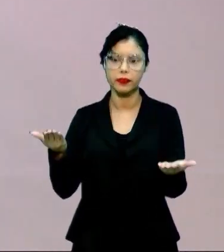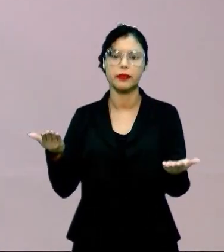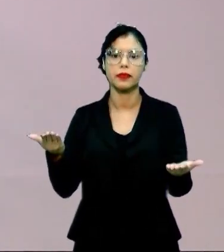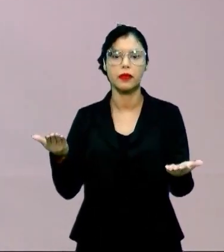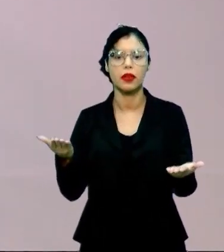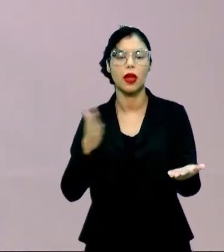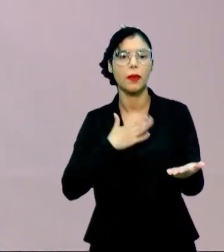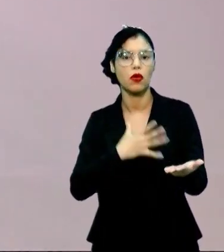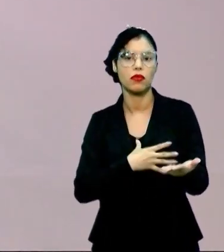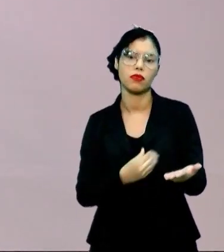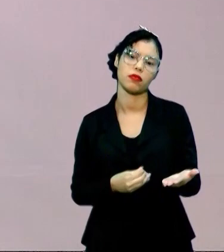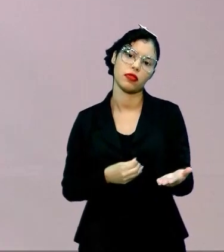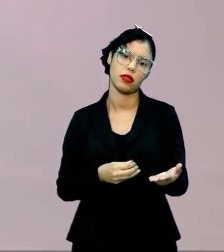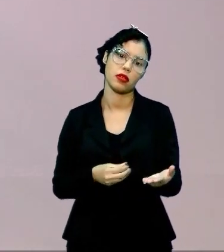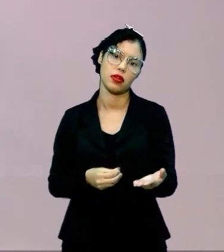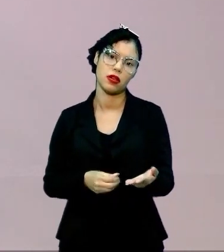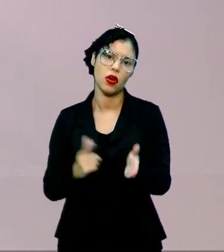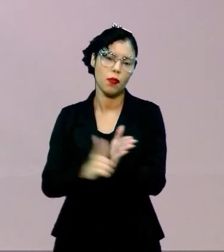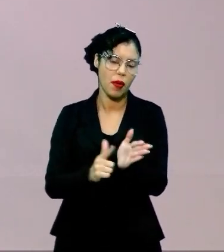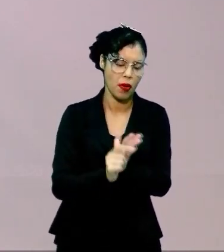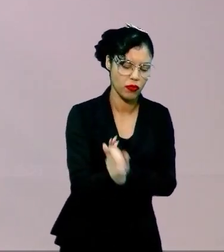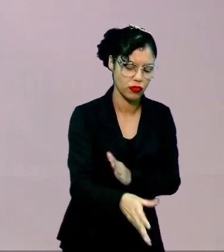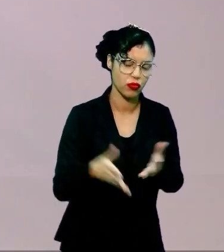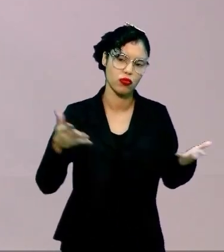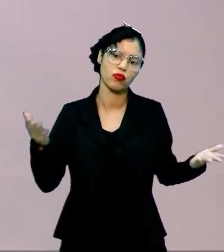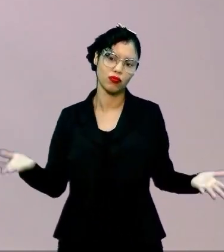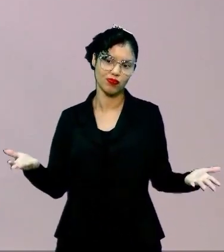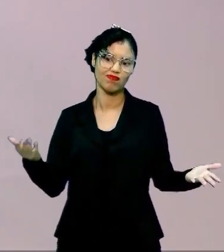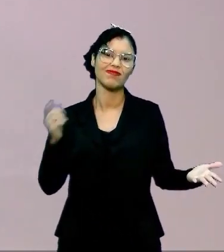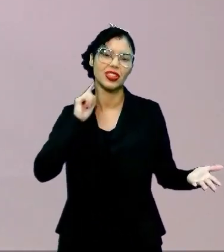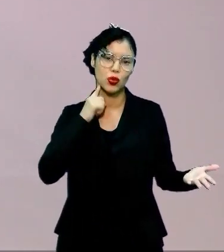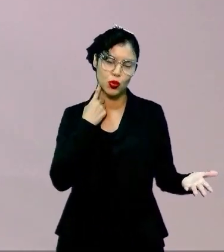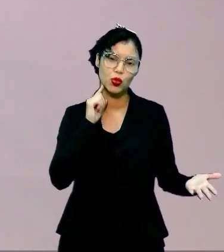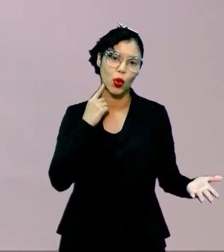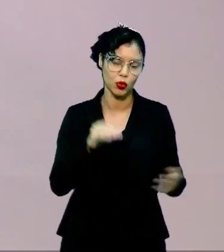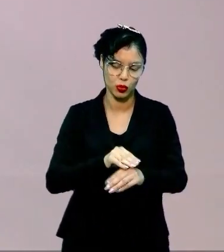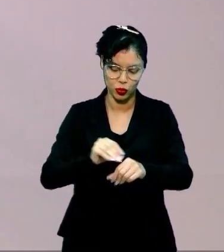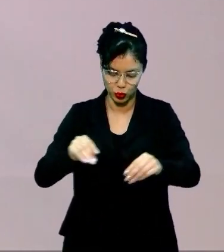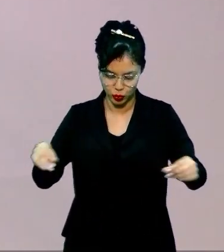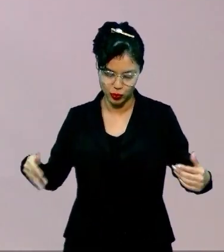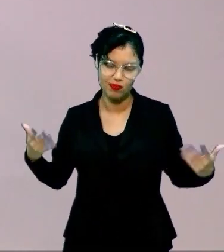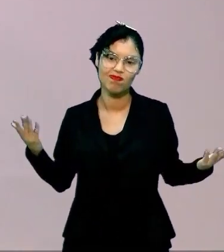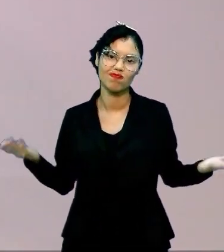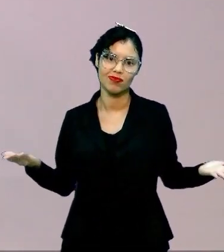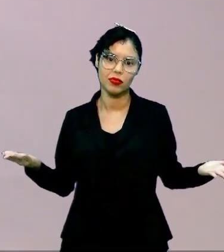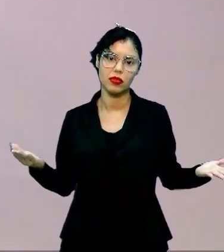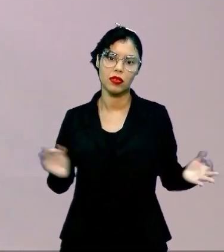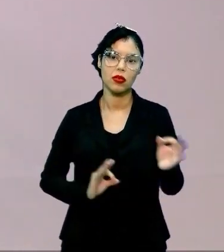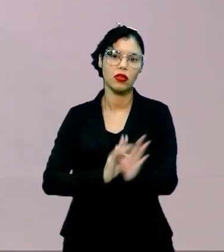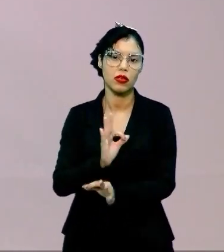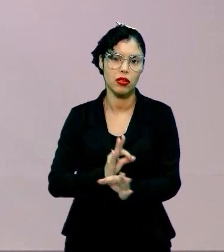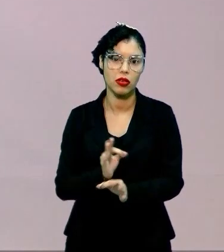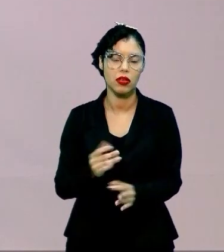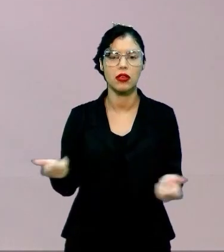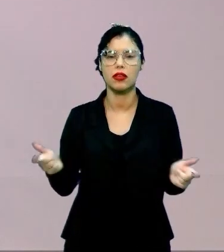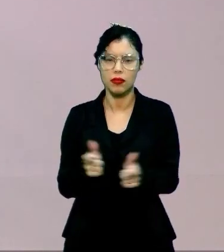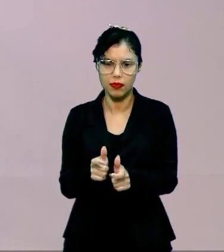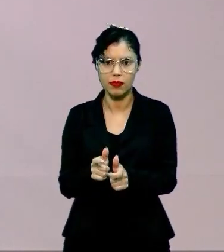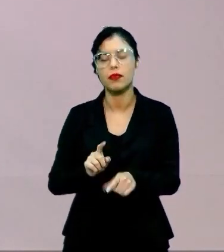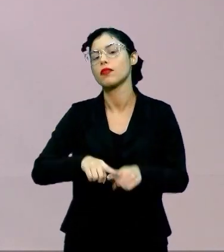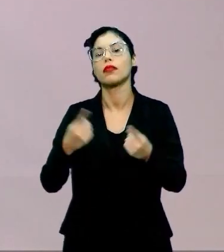meu filho, não jogue não o papel aí no chão que você vai estar poluindo. Arrume seu quarto, é o de menos,